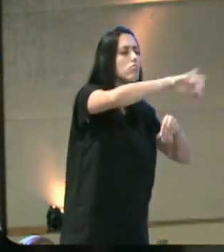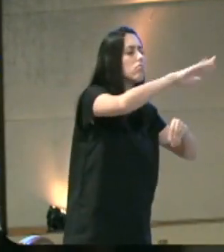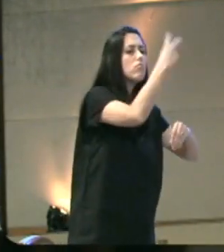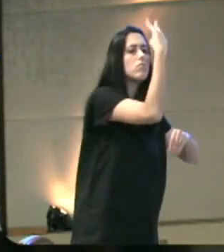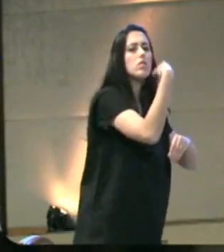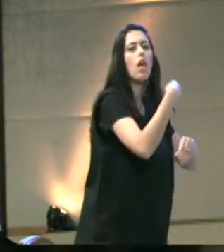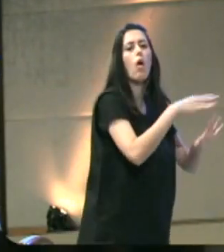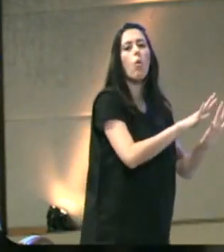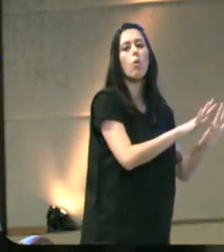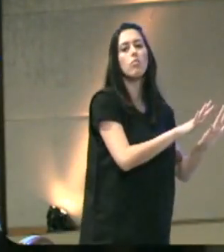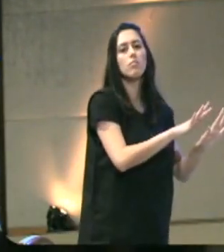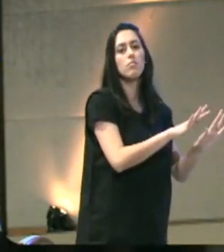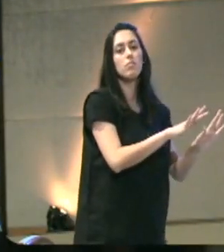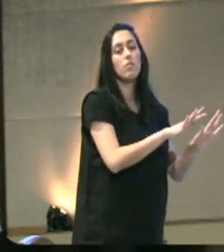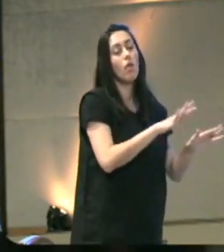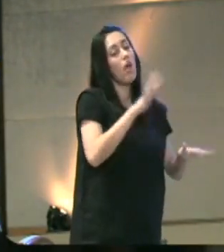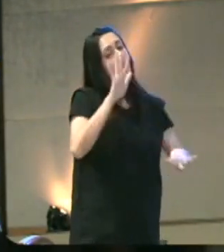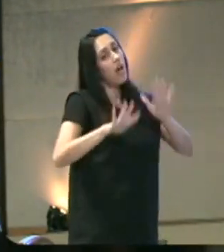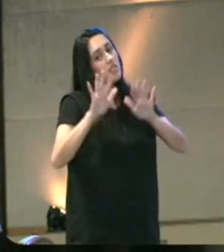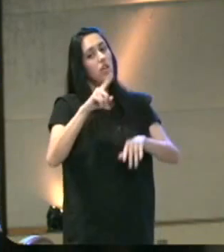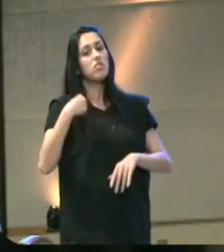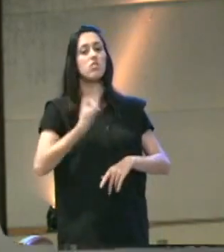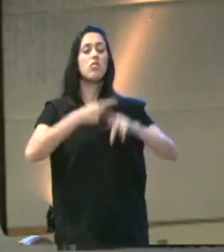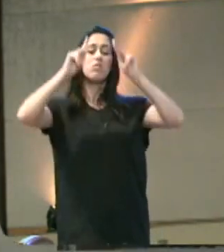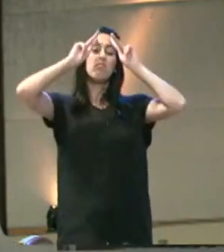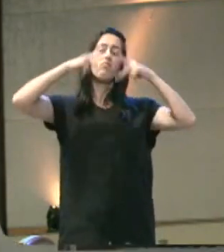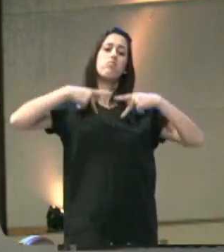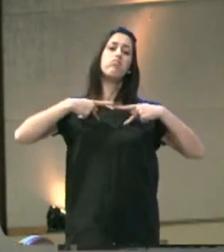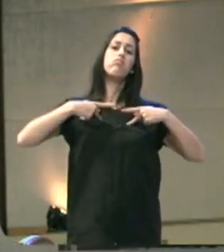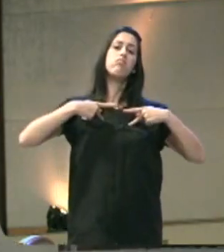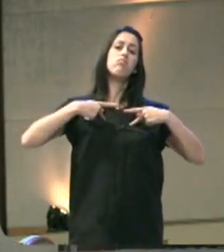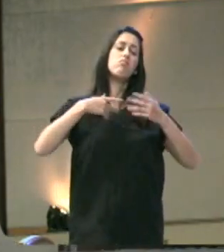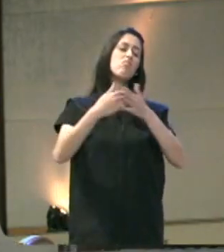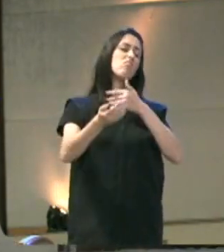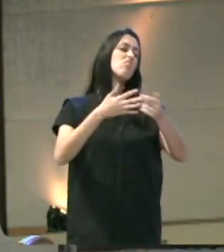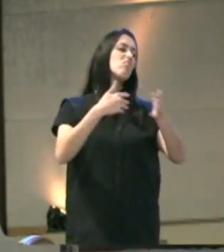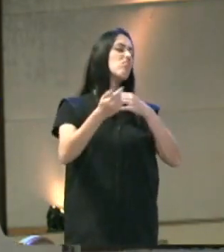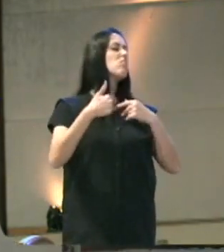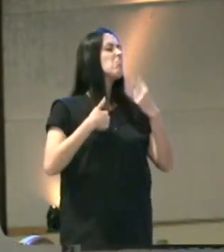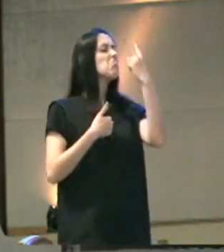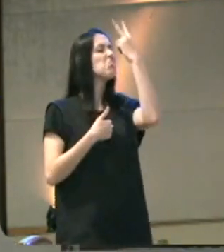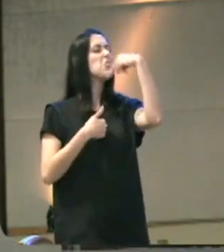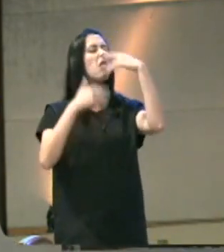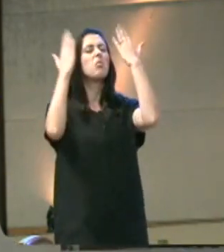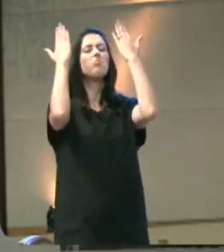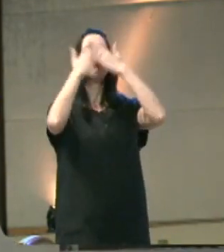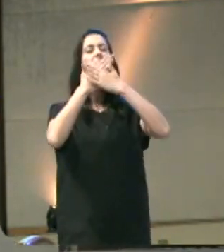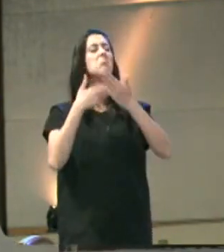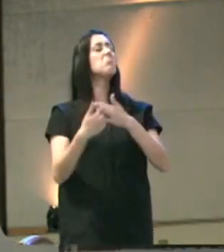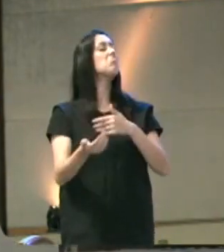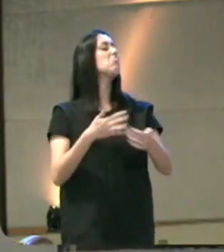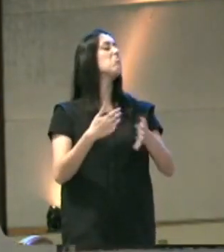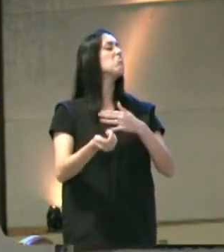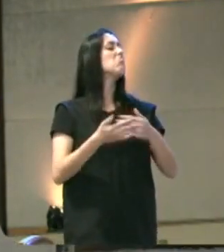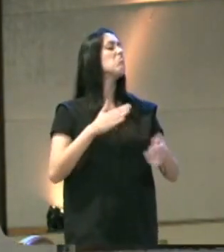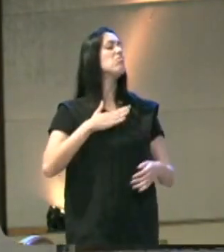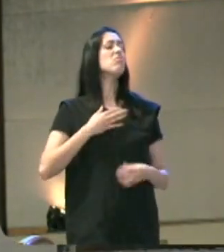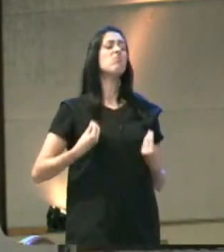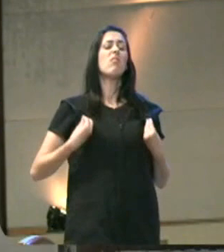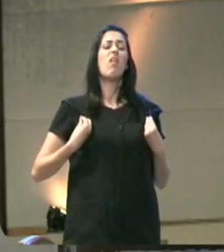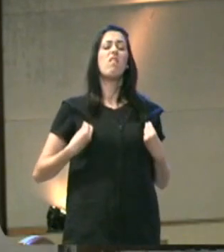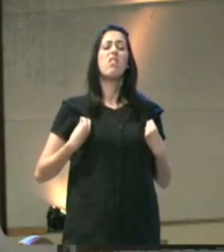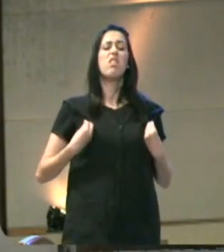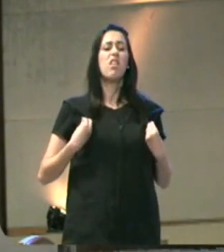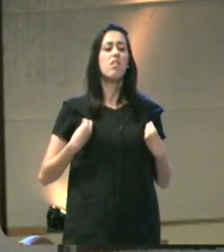nós mesmos, porque nós queremos seguir o nosso próprio caminho. Mas a Bíblia vai falar